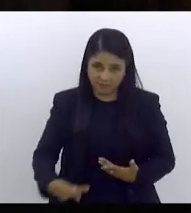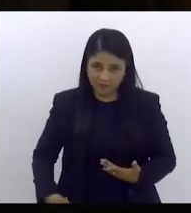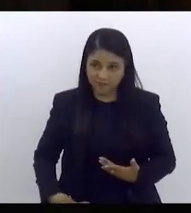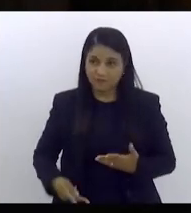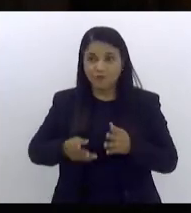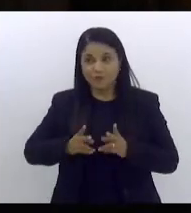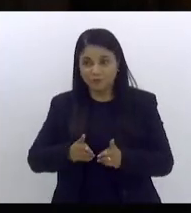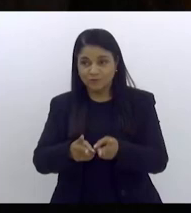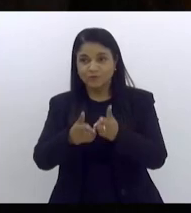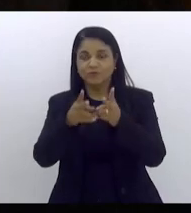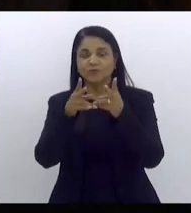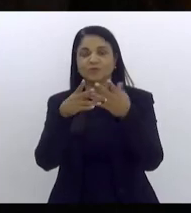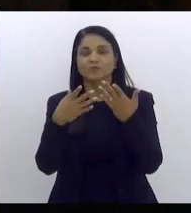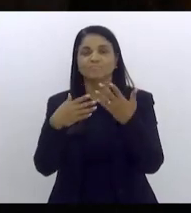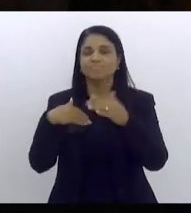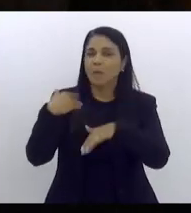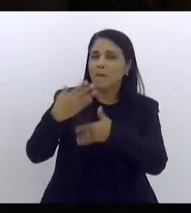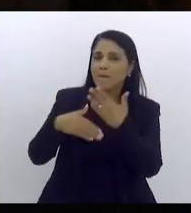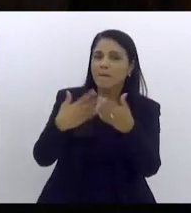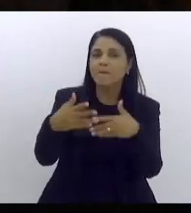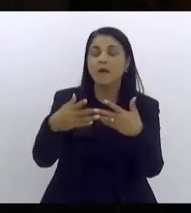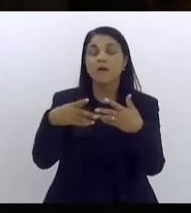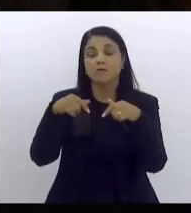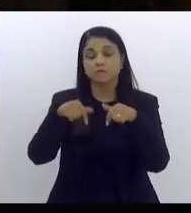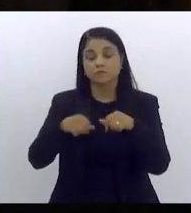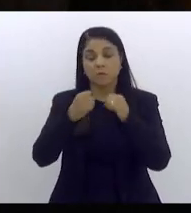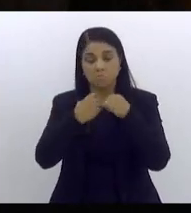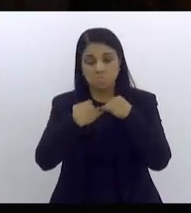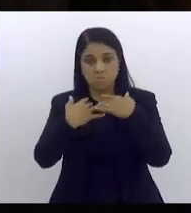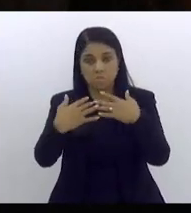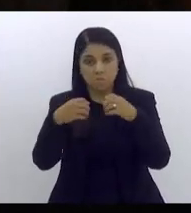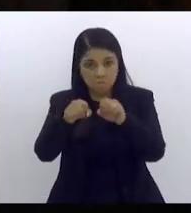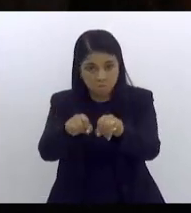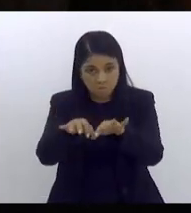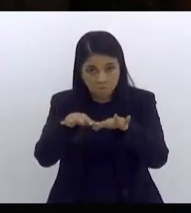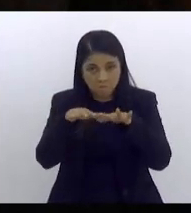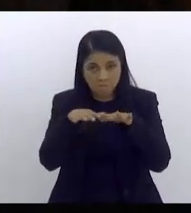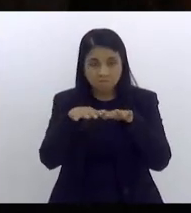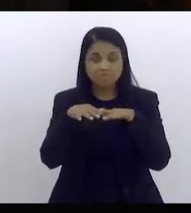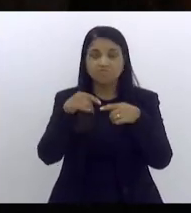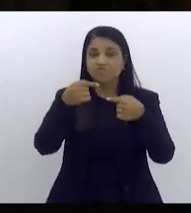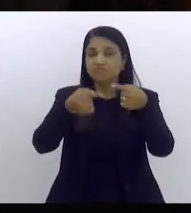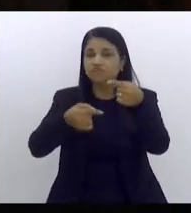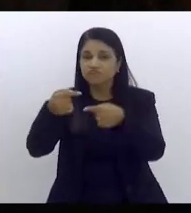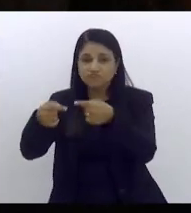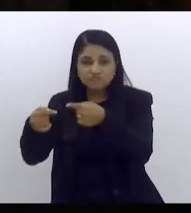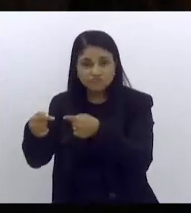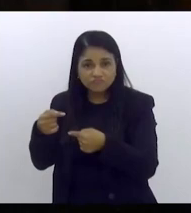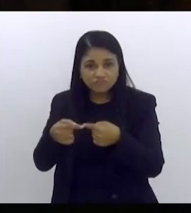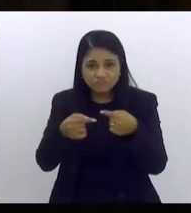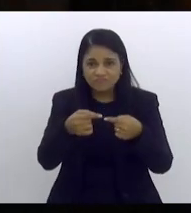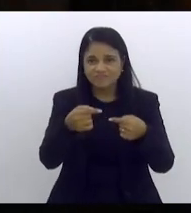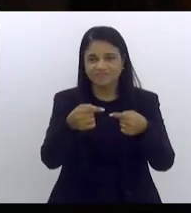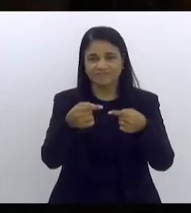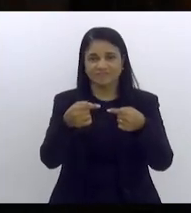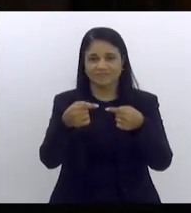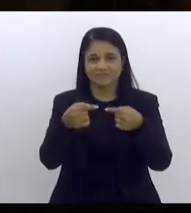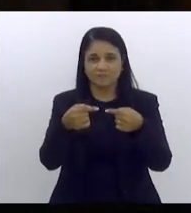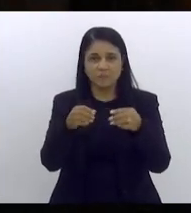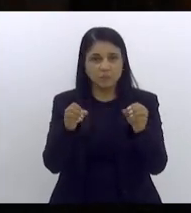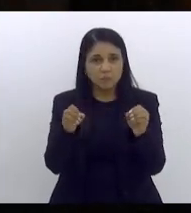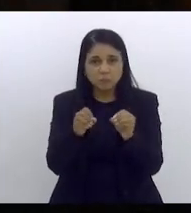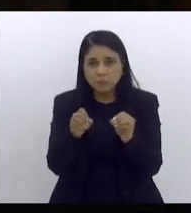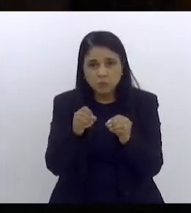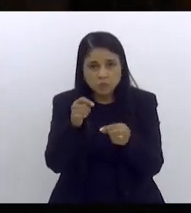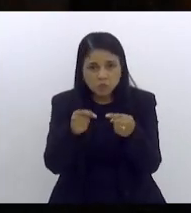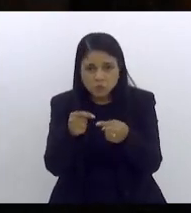Sempre digo que o parlamento é lugar de discussão. Parlamento que não discute pode ter qualquer